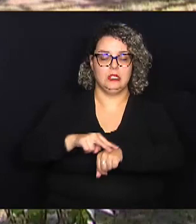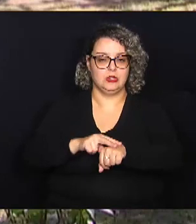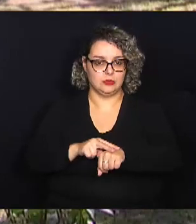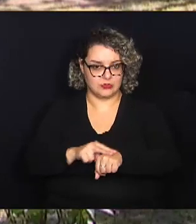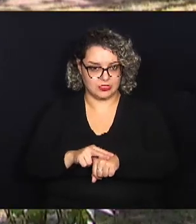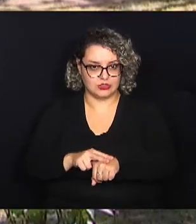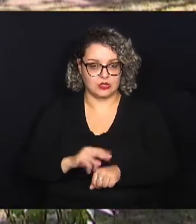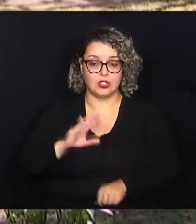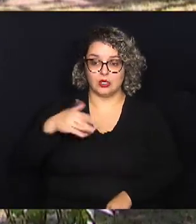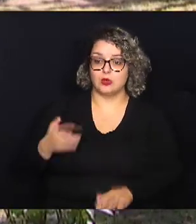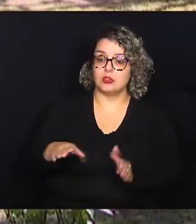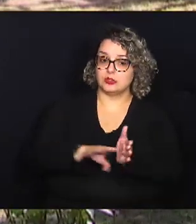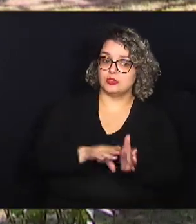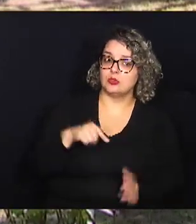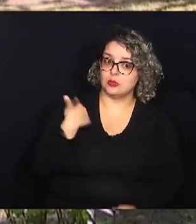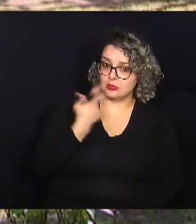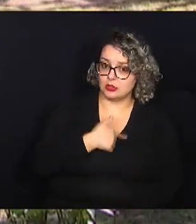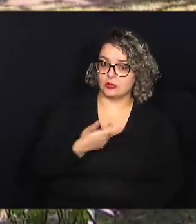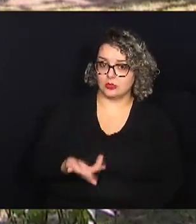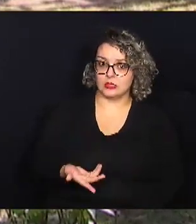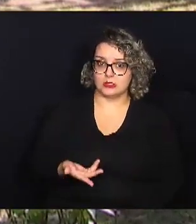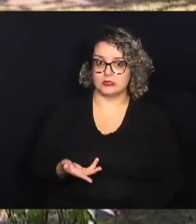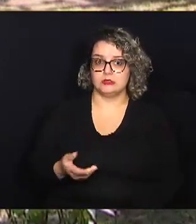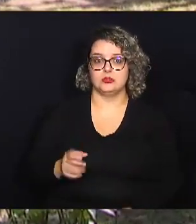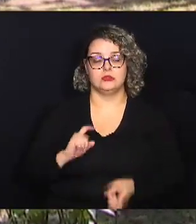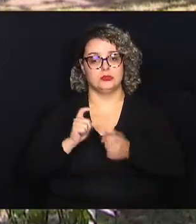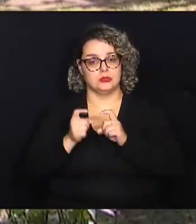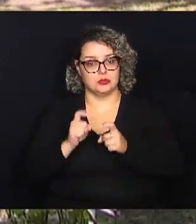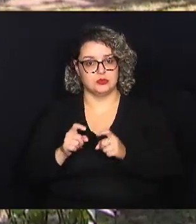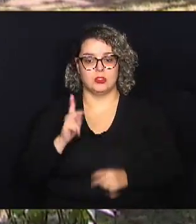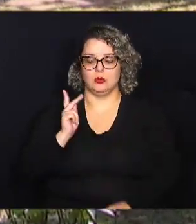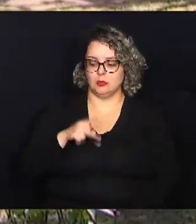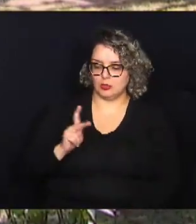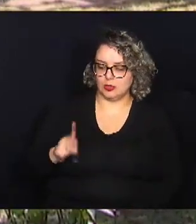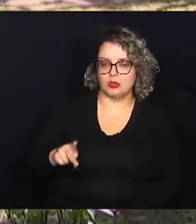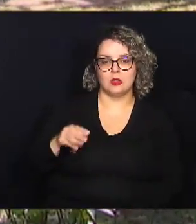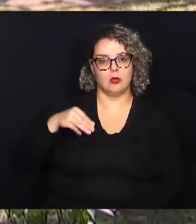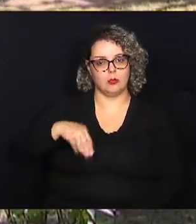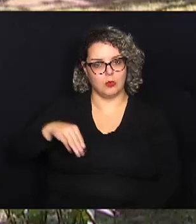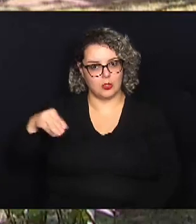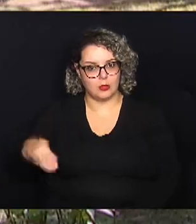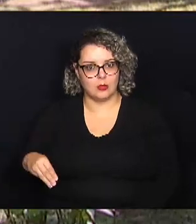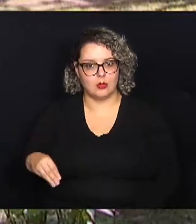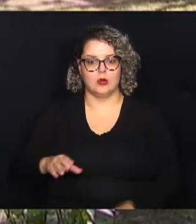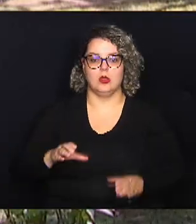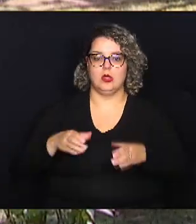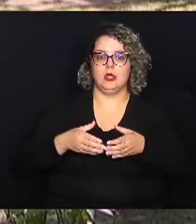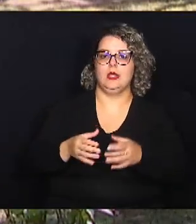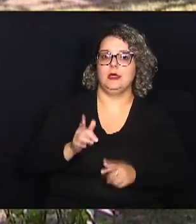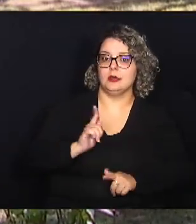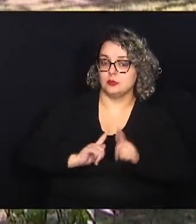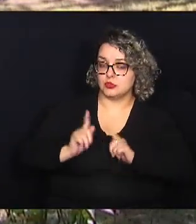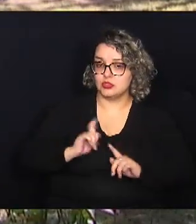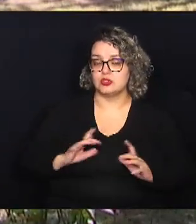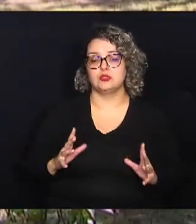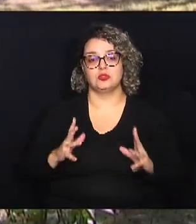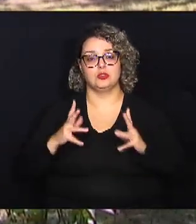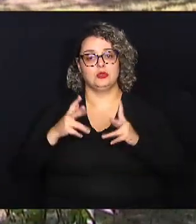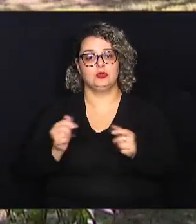e quando chegou até nós nos reunimos, professoras, monitoras, equipe gestora, e todas